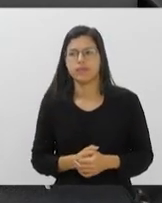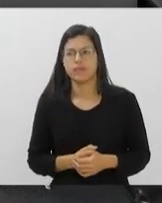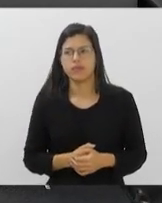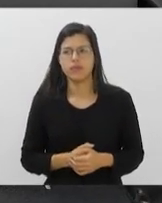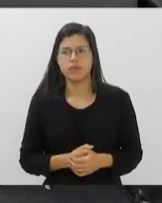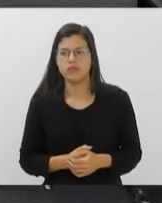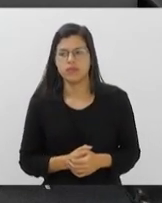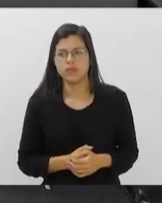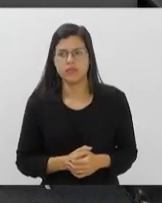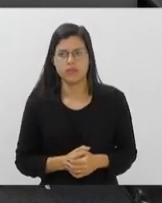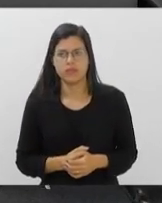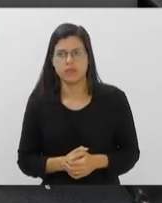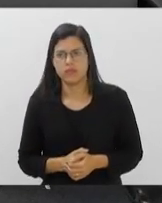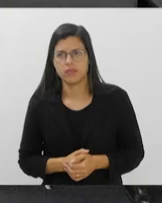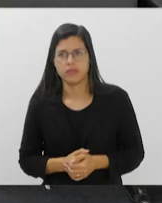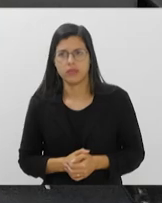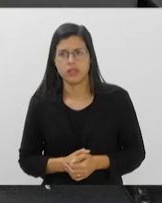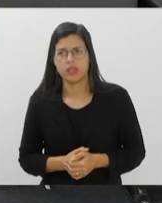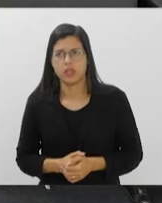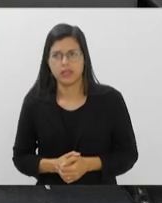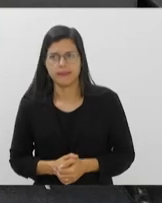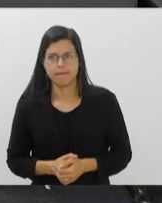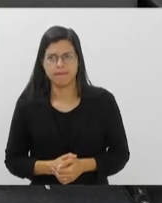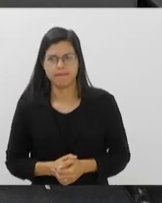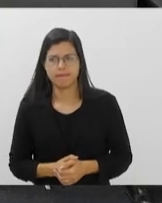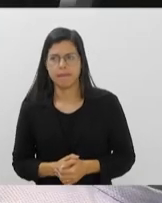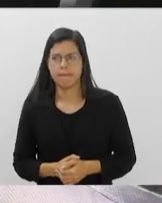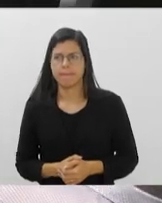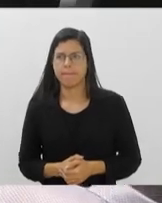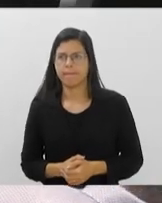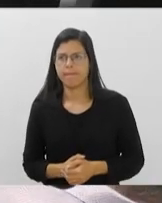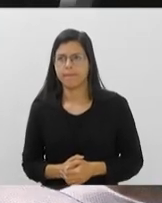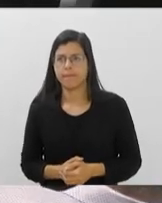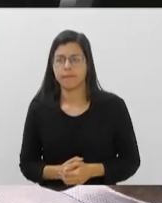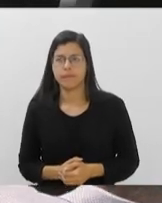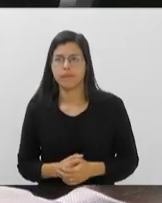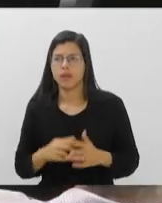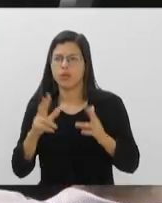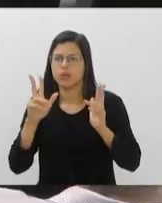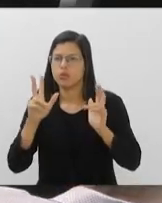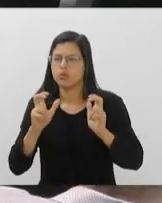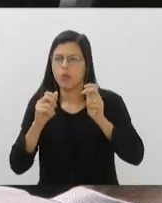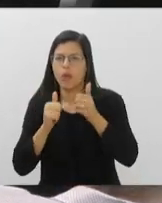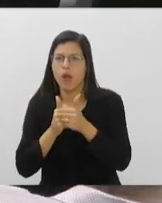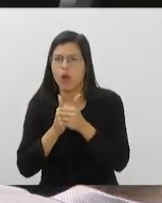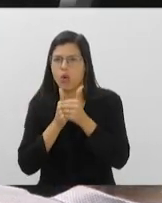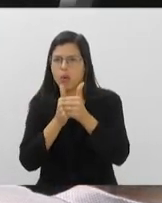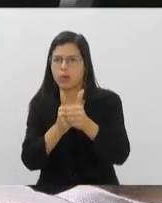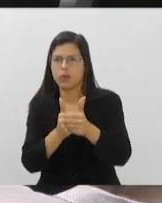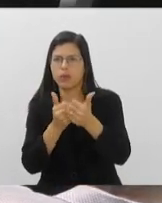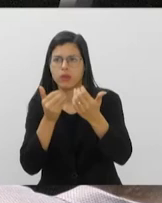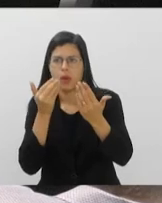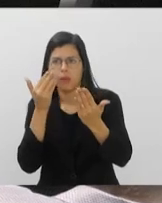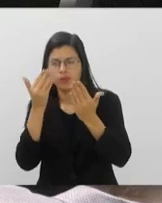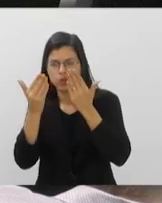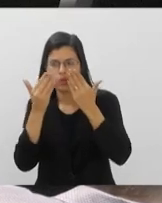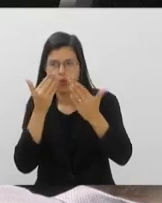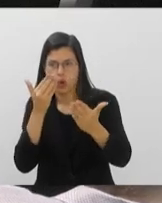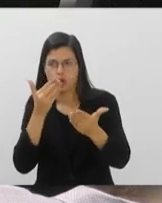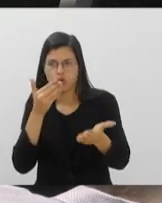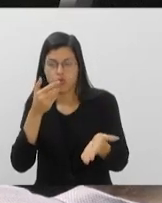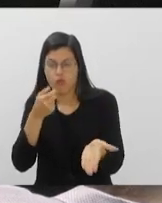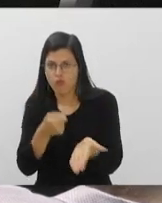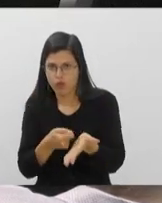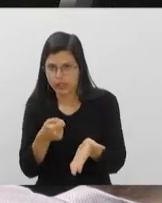eh eu tenho questões com com com esse com esse acompanhamento psicológico compulsório né e